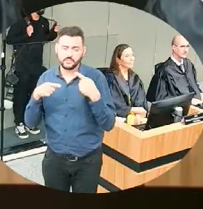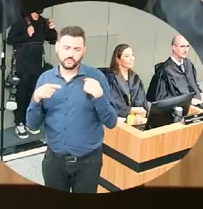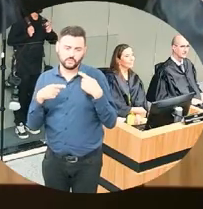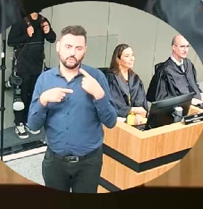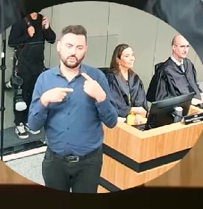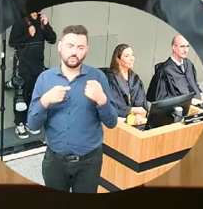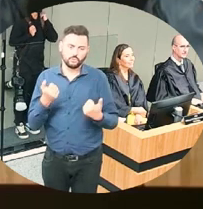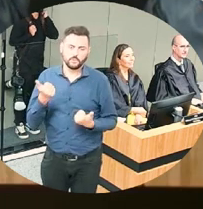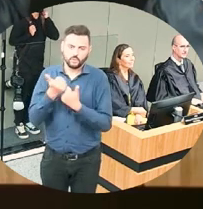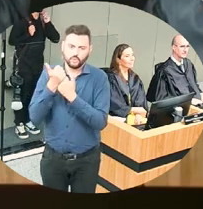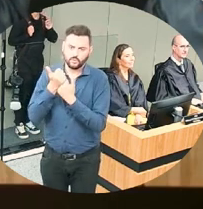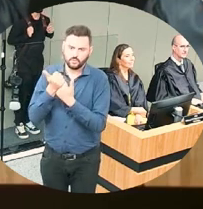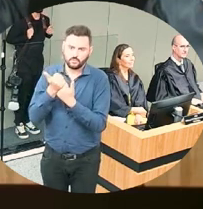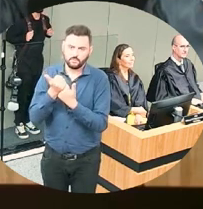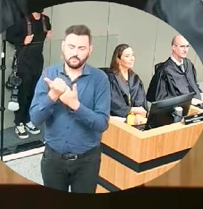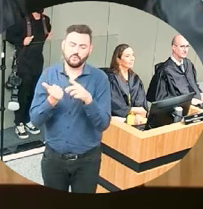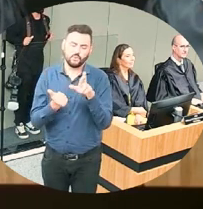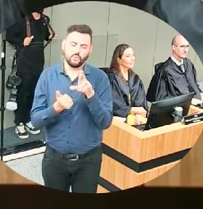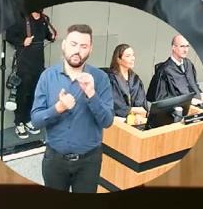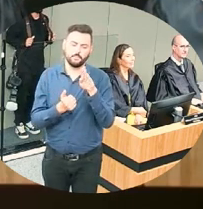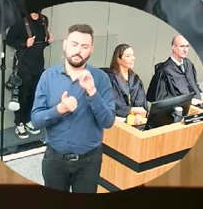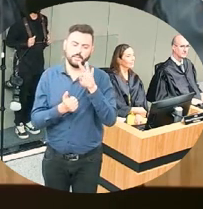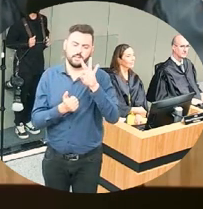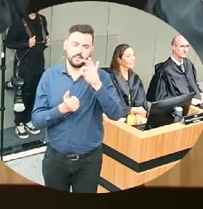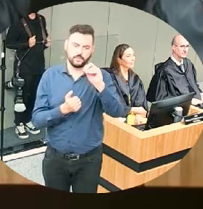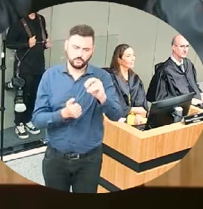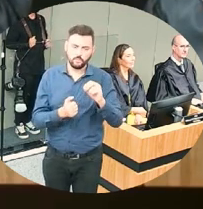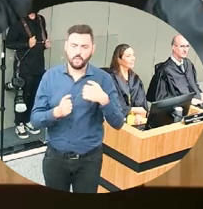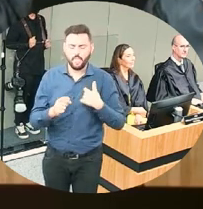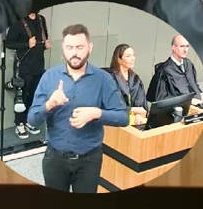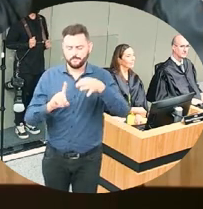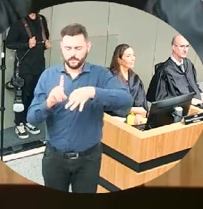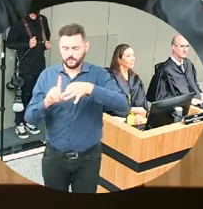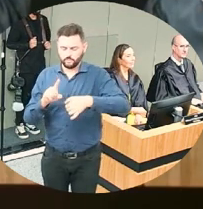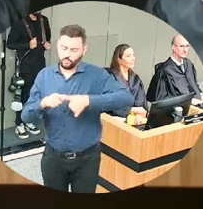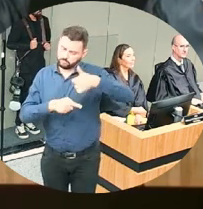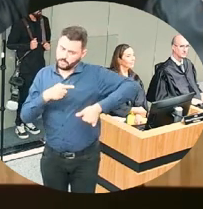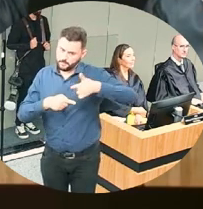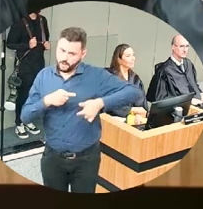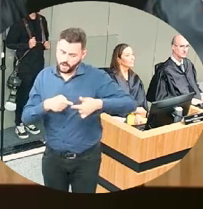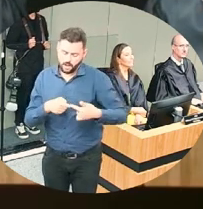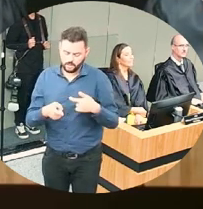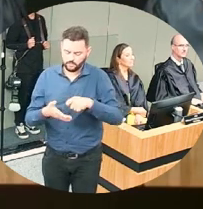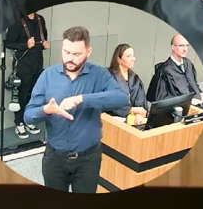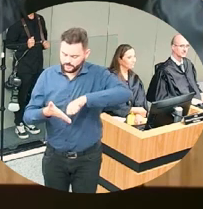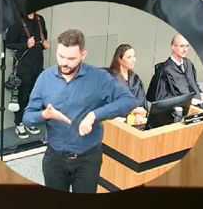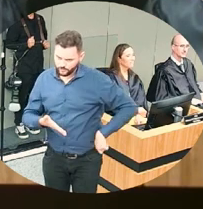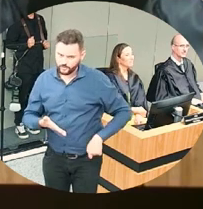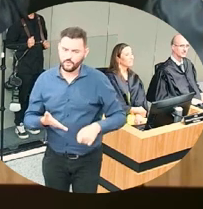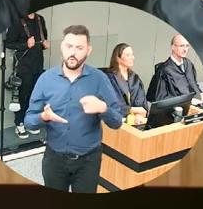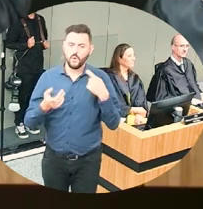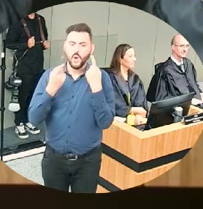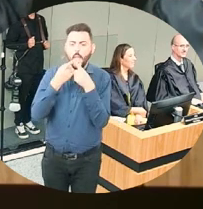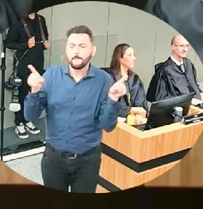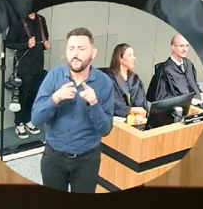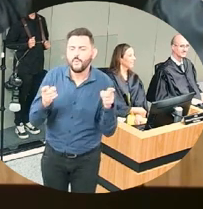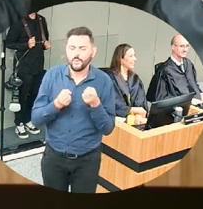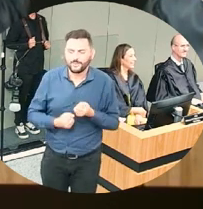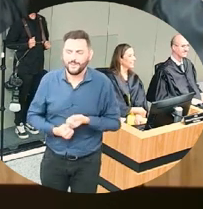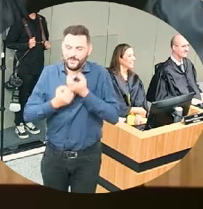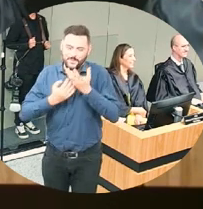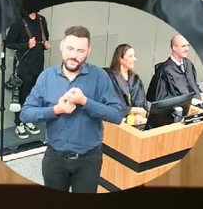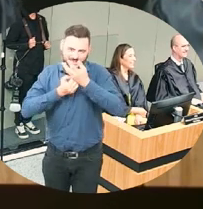Roberto basilone leite é Desembargador do trabalho escritor músico e compositor